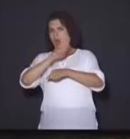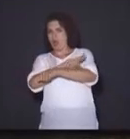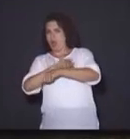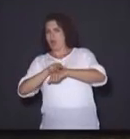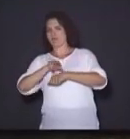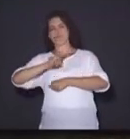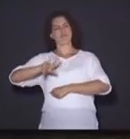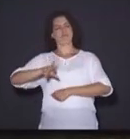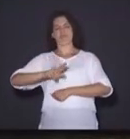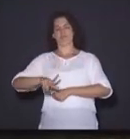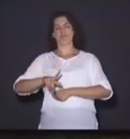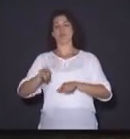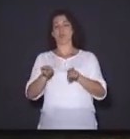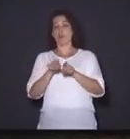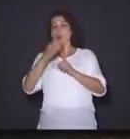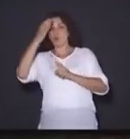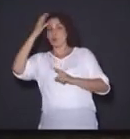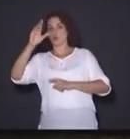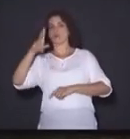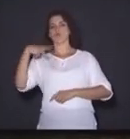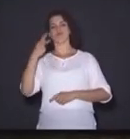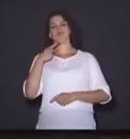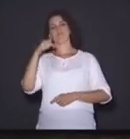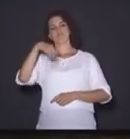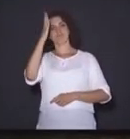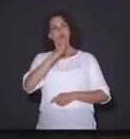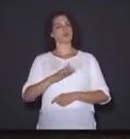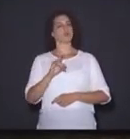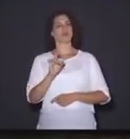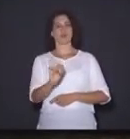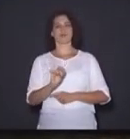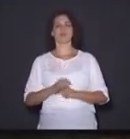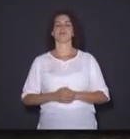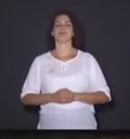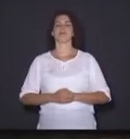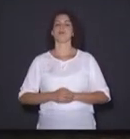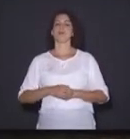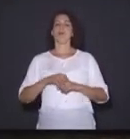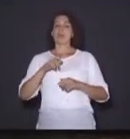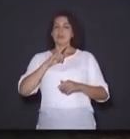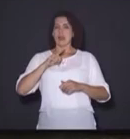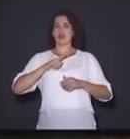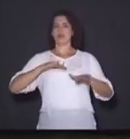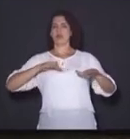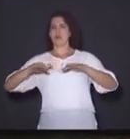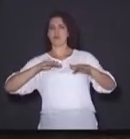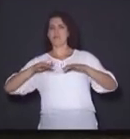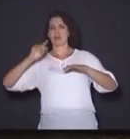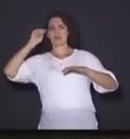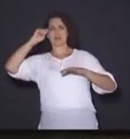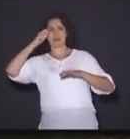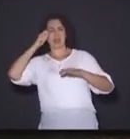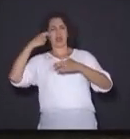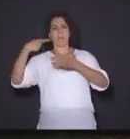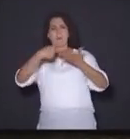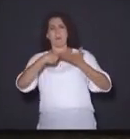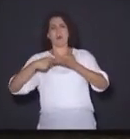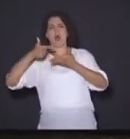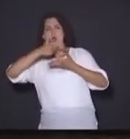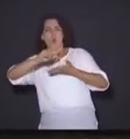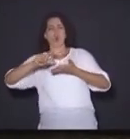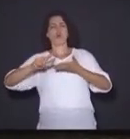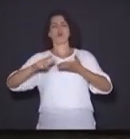política no brasil é você encontrar mesmo com a pressão do movimento articulado com outros espaços e